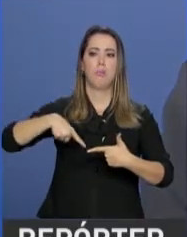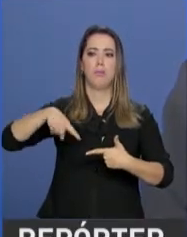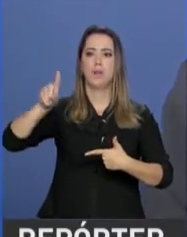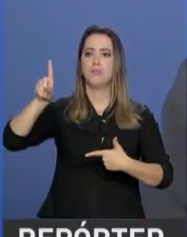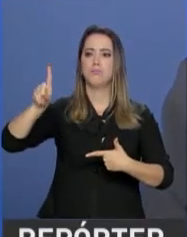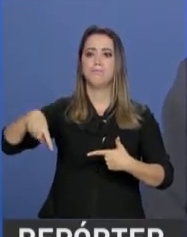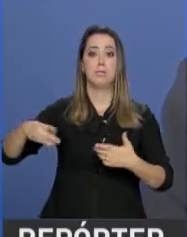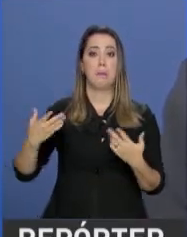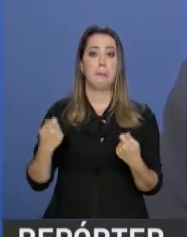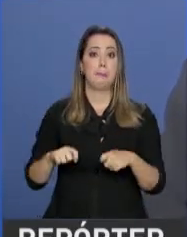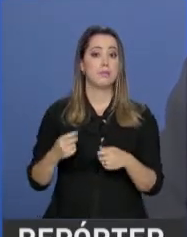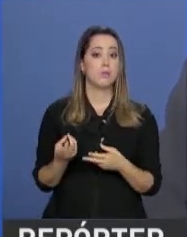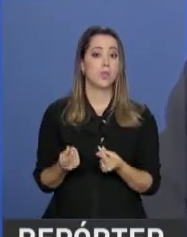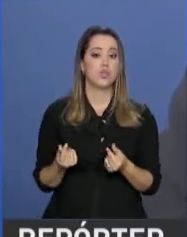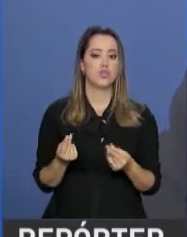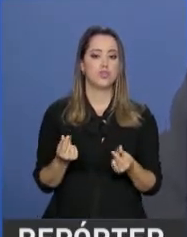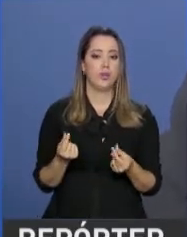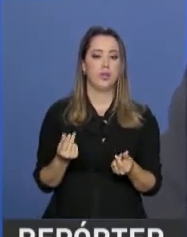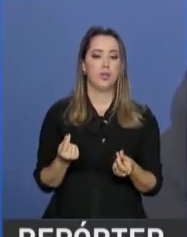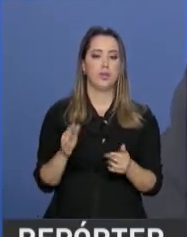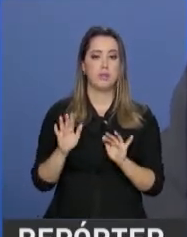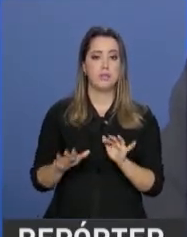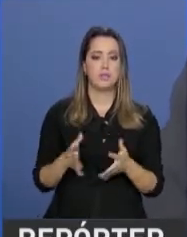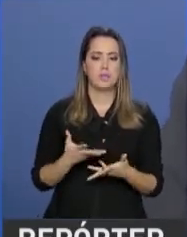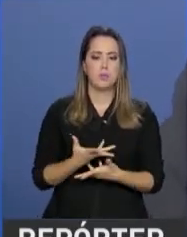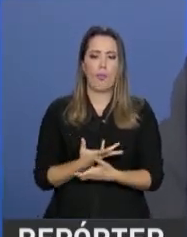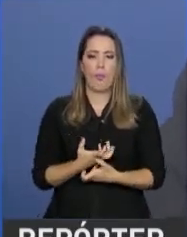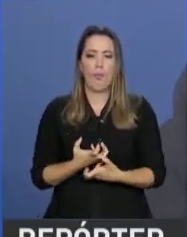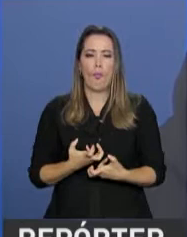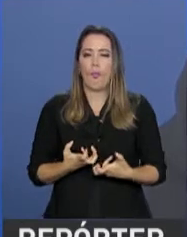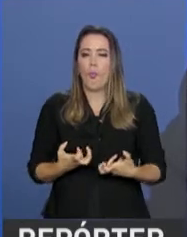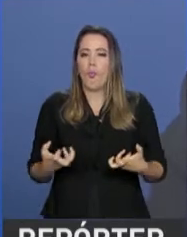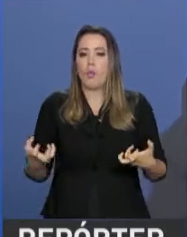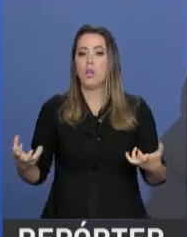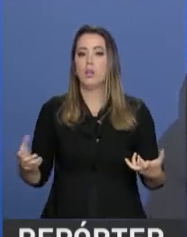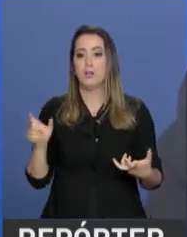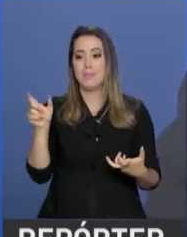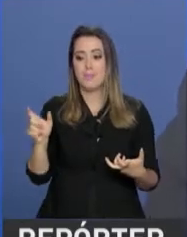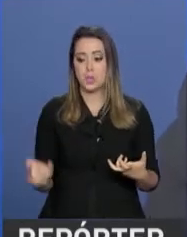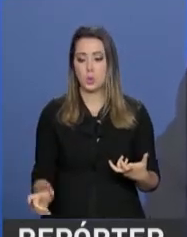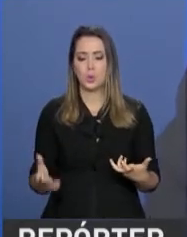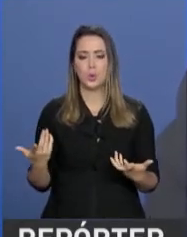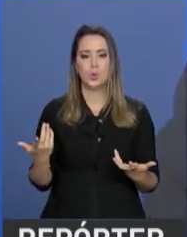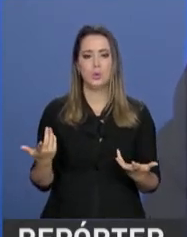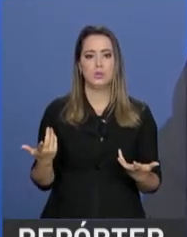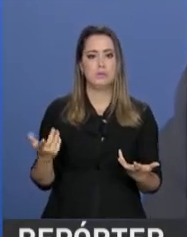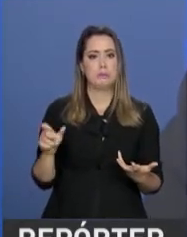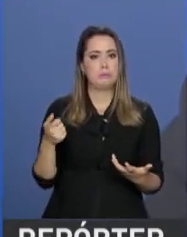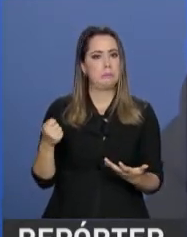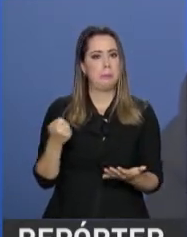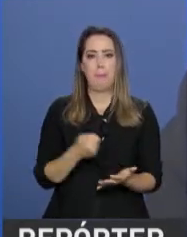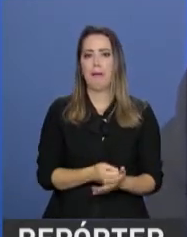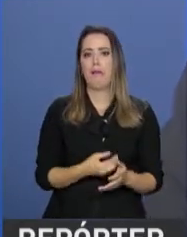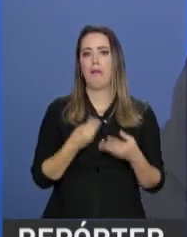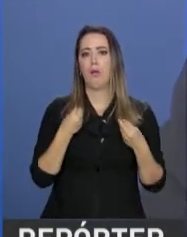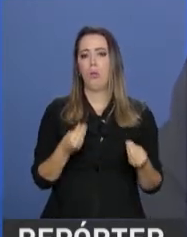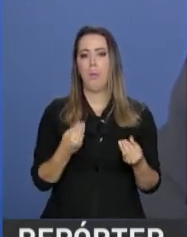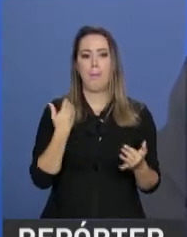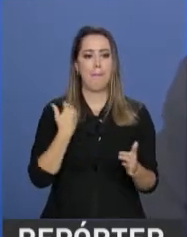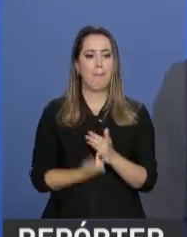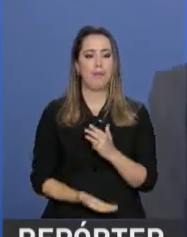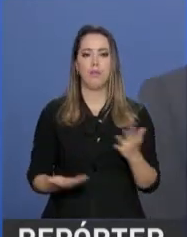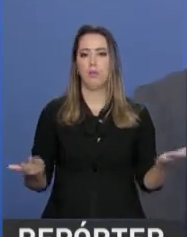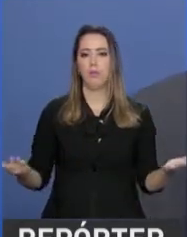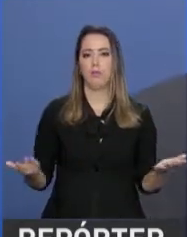crédito e muitas vezes quando vem a seca terrível o tomador do dinheiro tomado no impresso não consegue fazer imediatamente